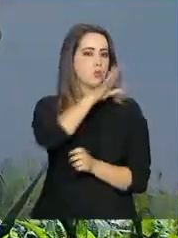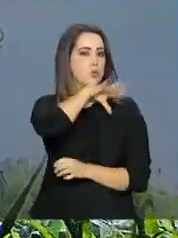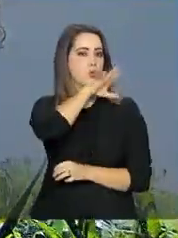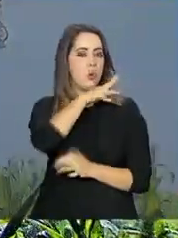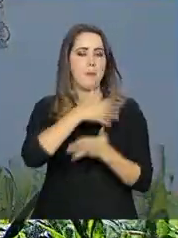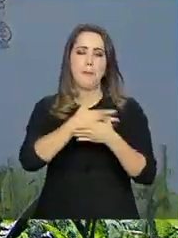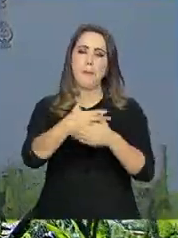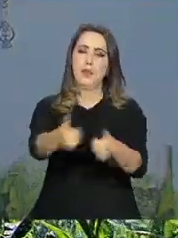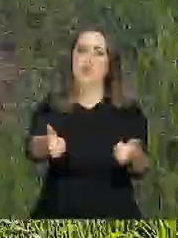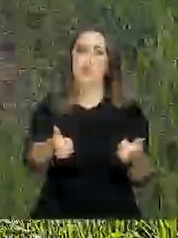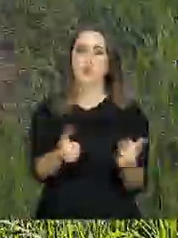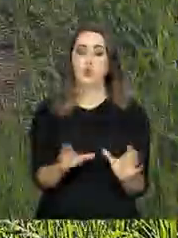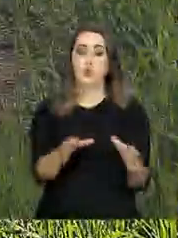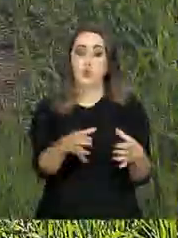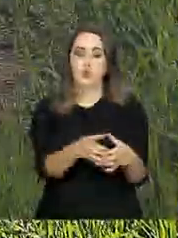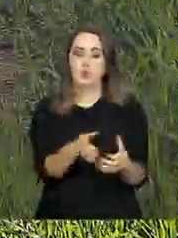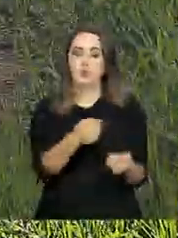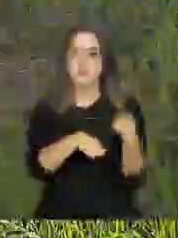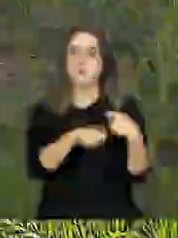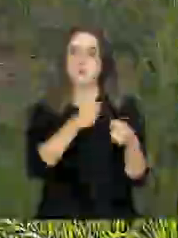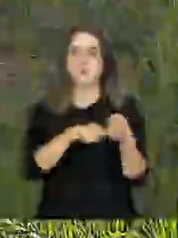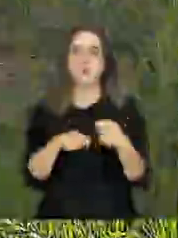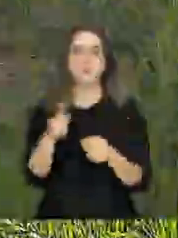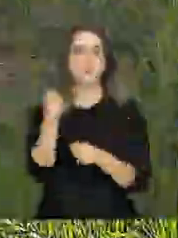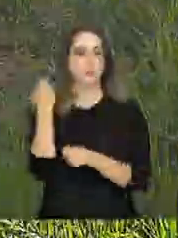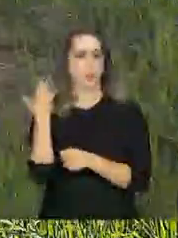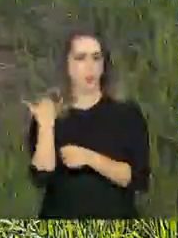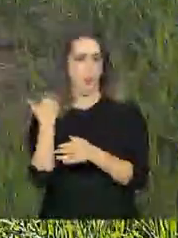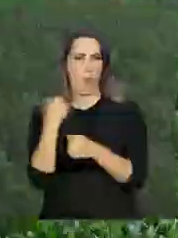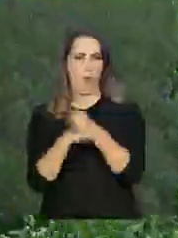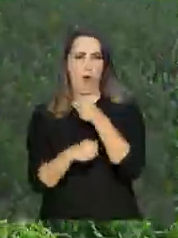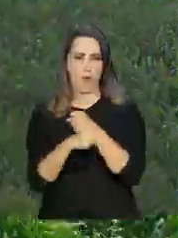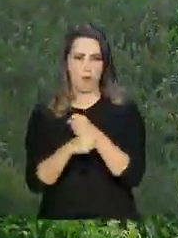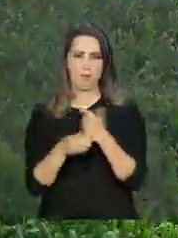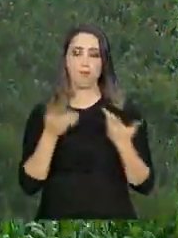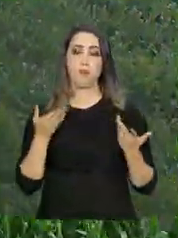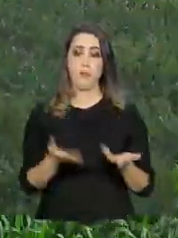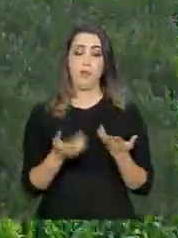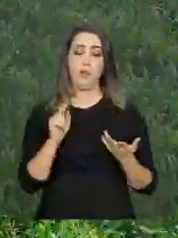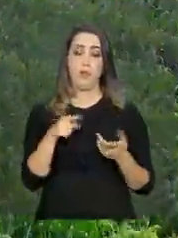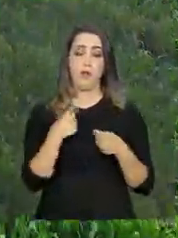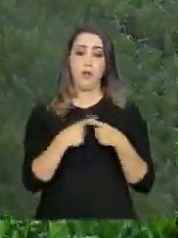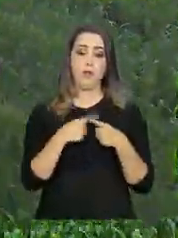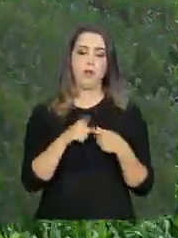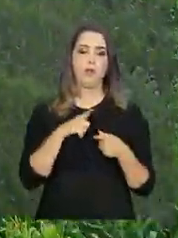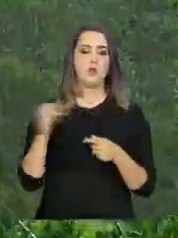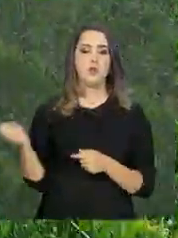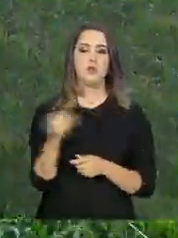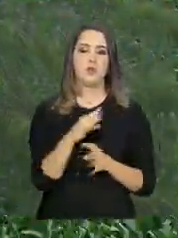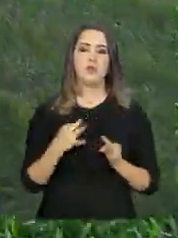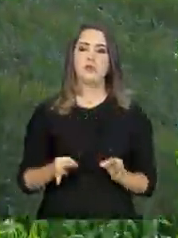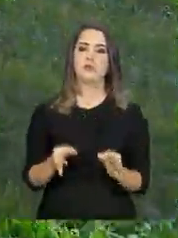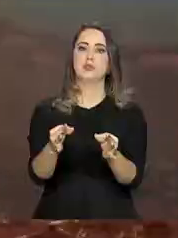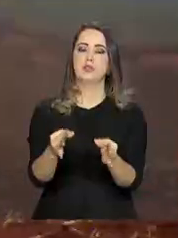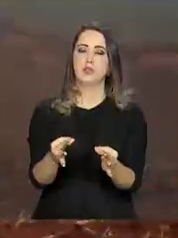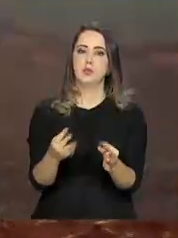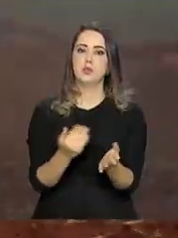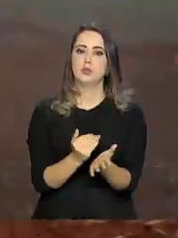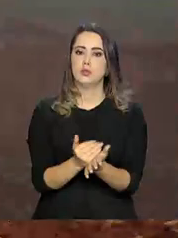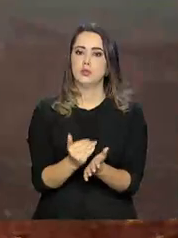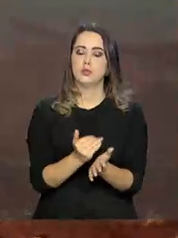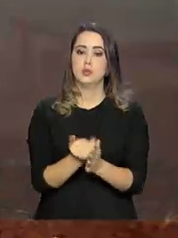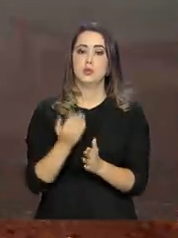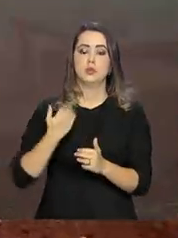na economia em 2017 grande parte desse avanço se deve à adoção de novas tecnologias e